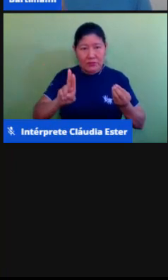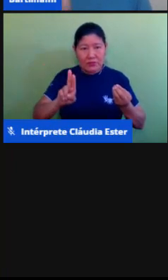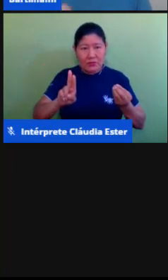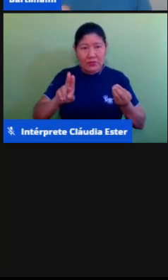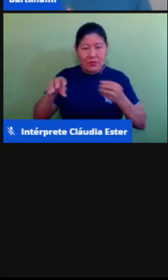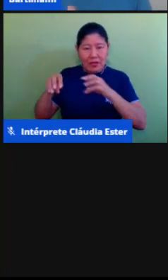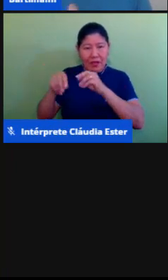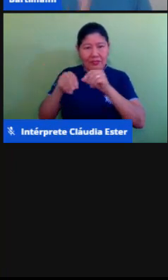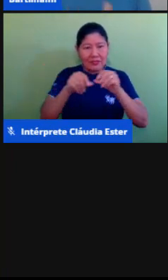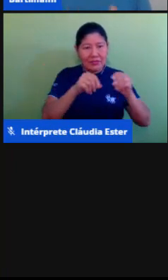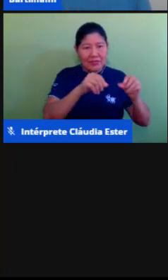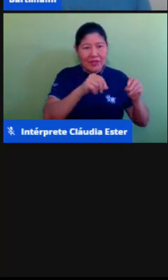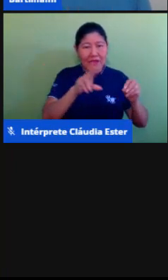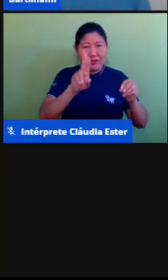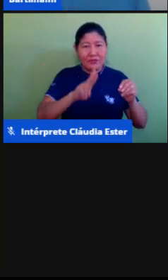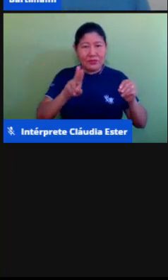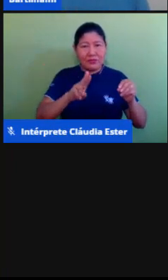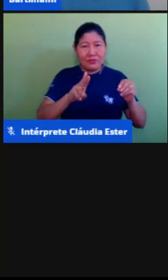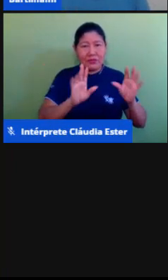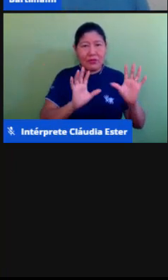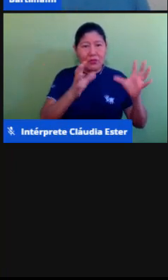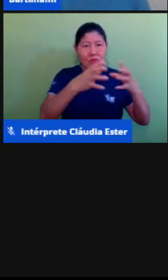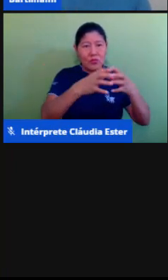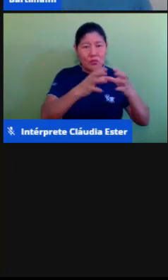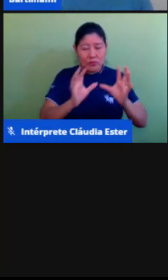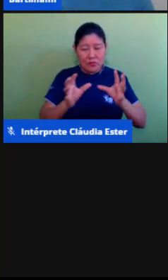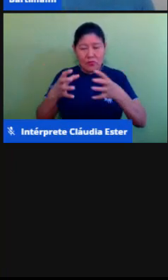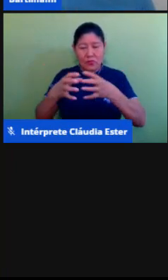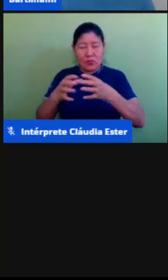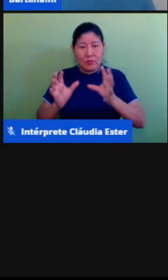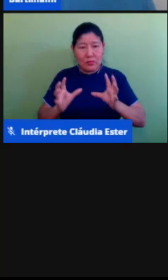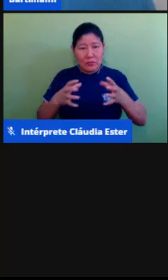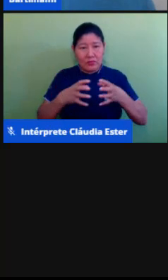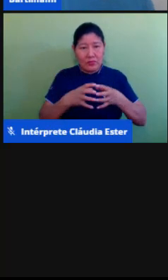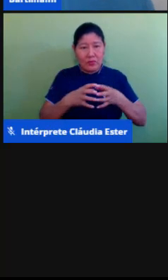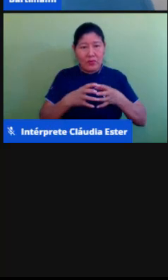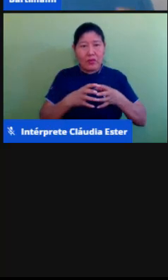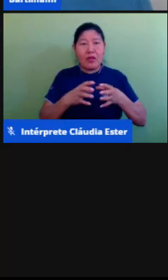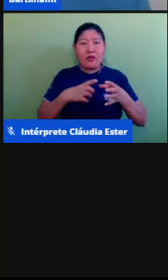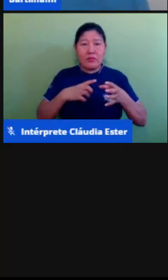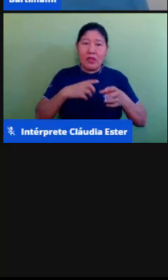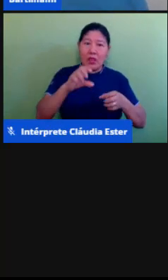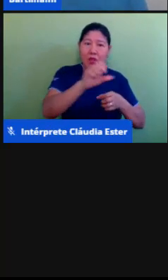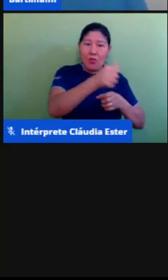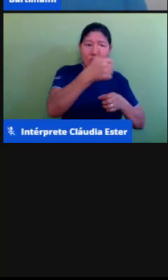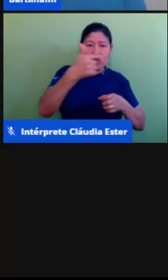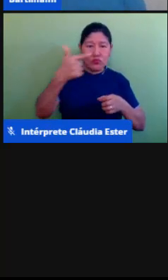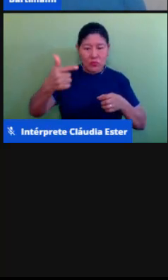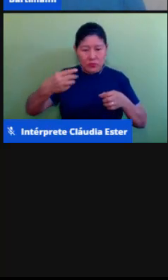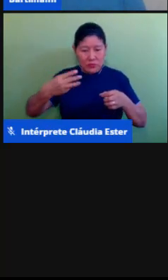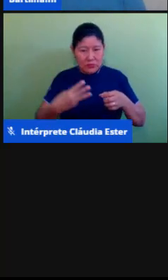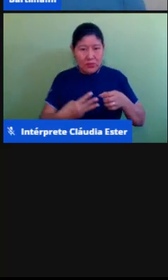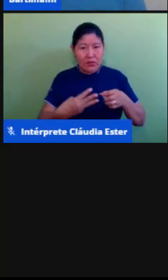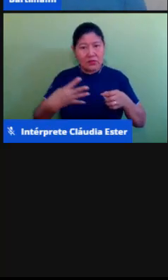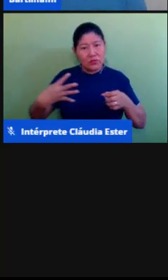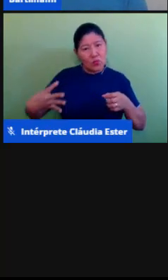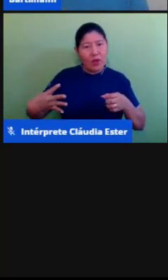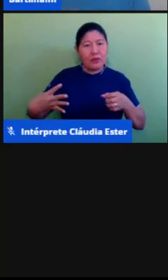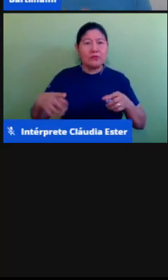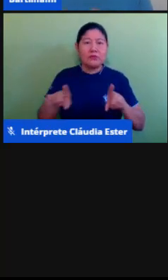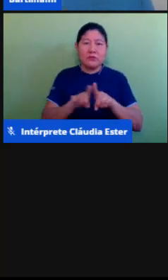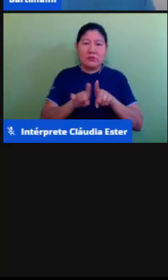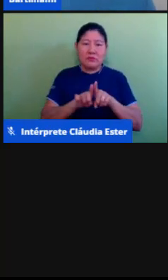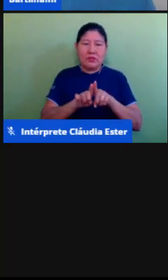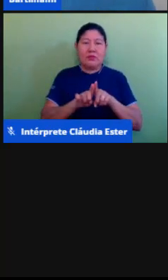espaço. E essas classes, elas são divididas em níveis. Então, você tem nível 1, nível 2, nível 3 e nível 4.